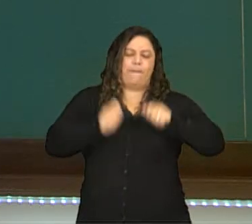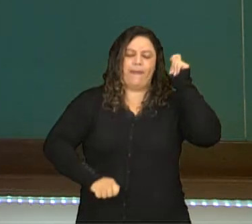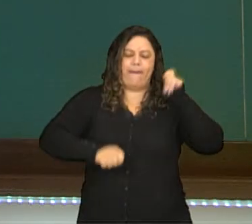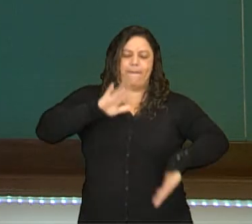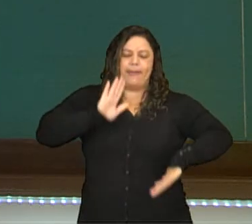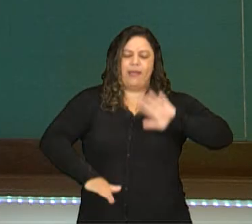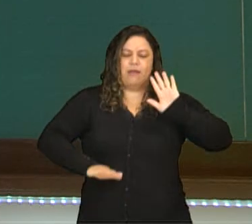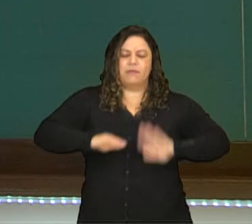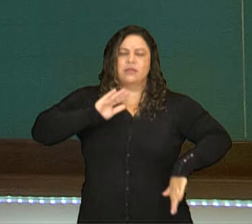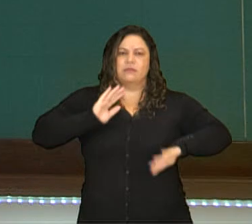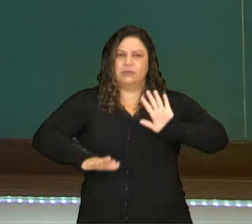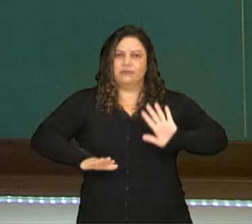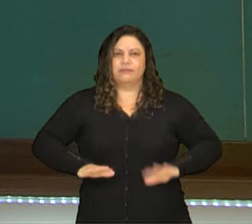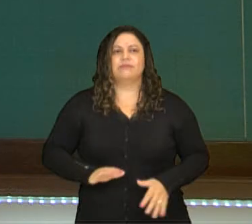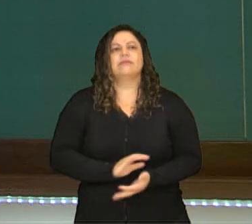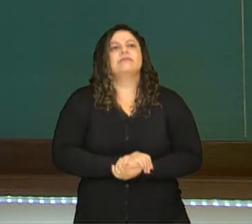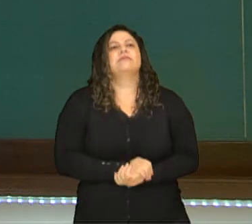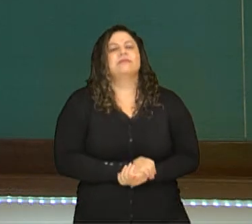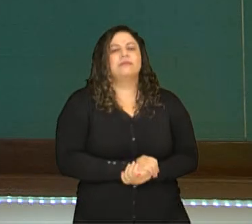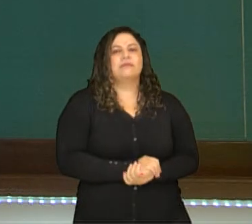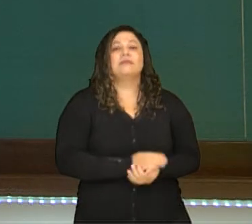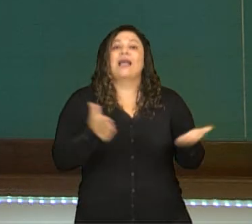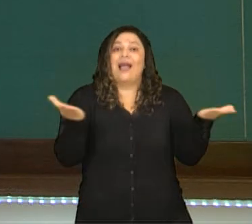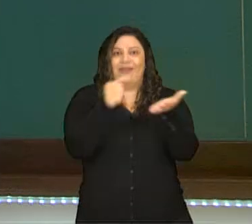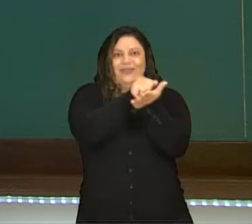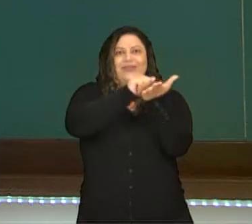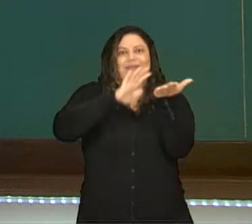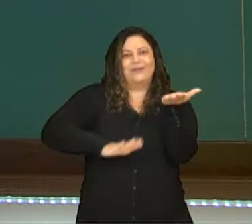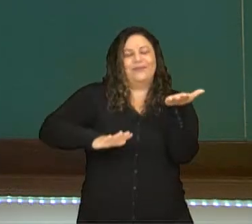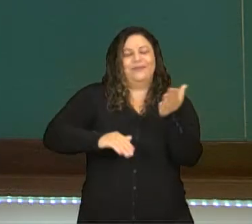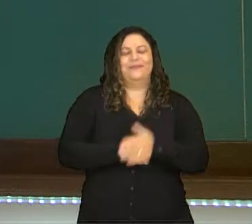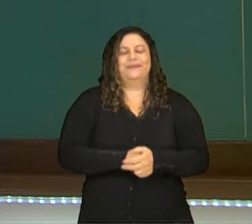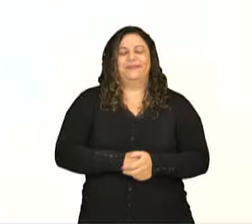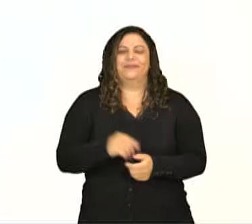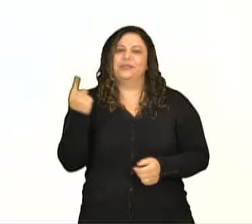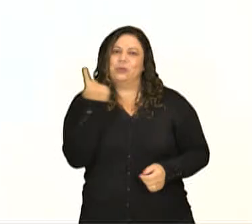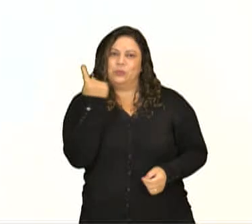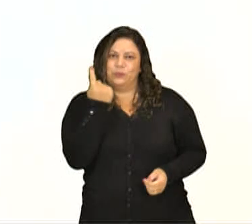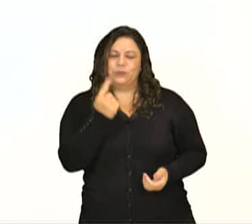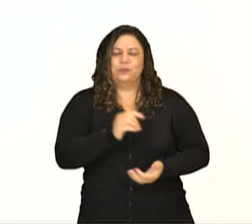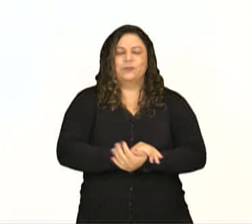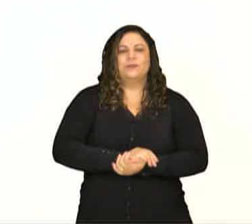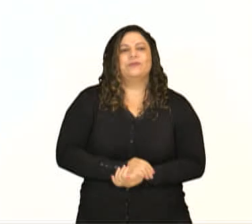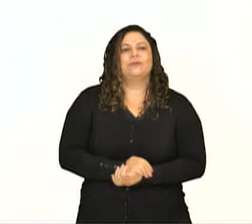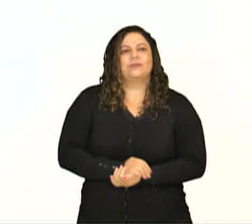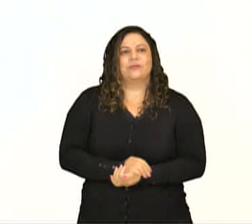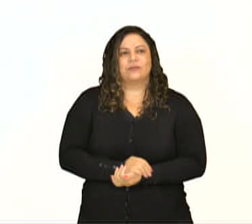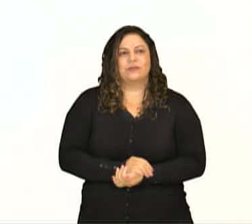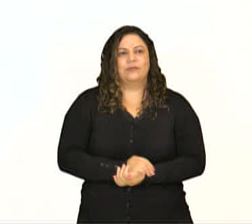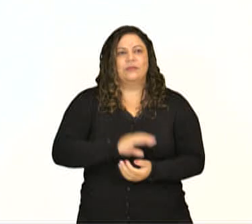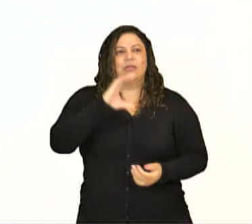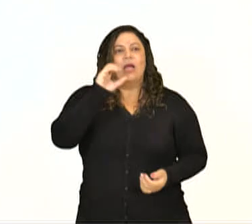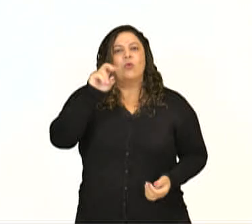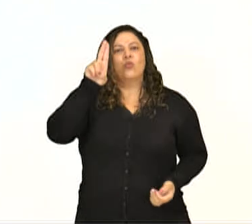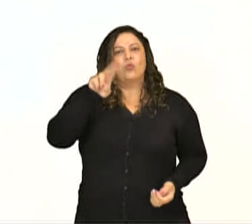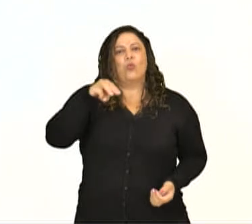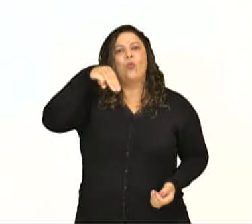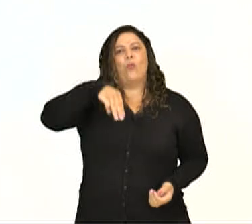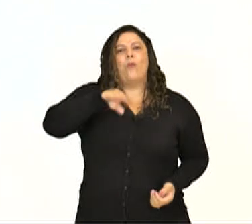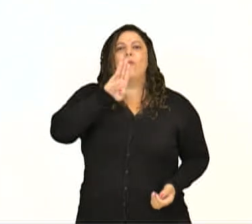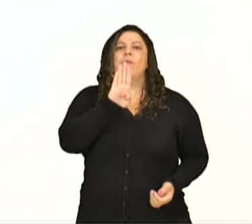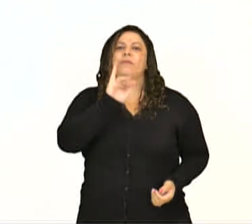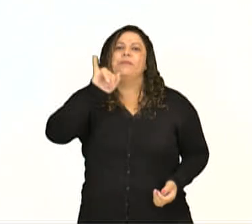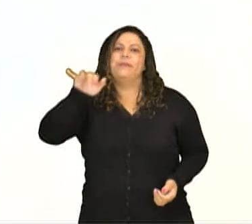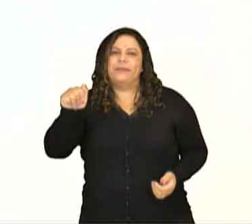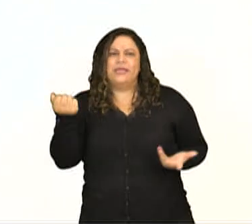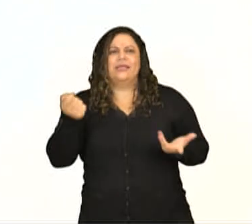tambores. Vamos para a nossa primeira atividade, então? A cumbia é uma dança que conta com